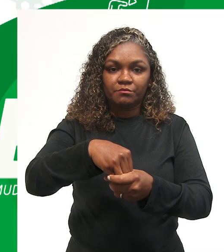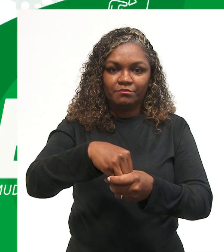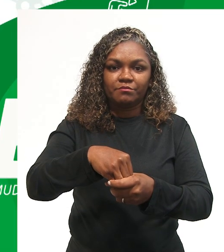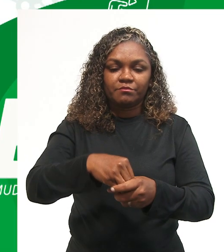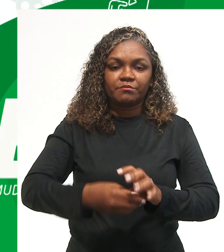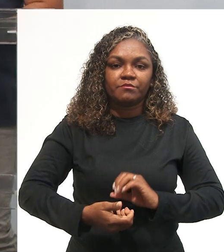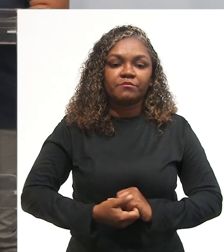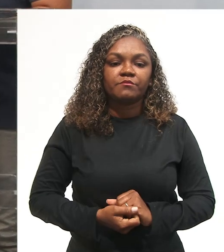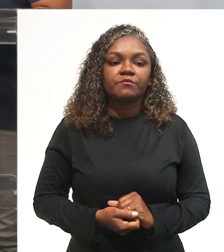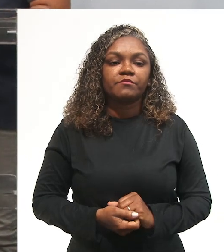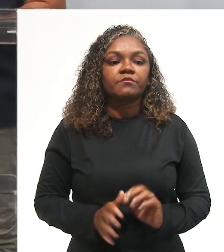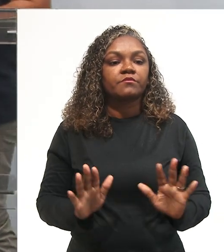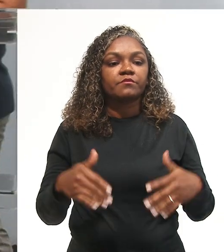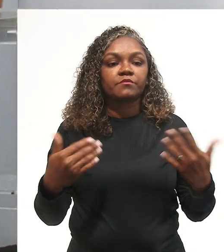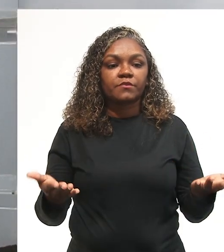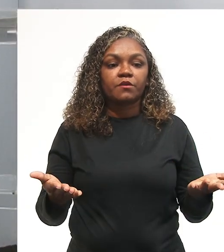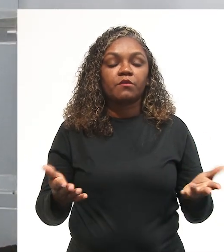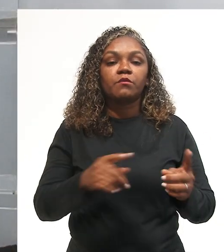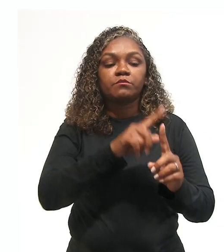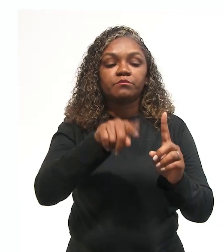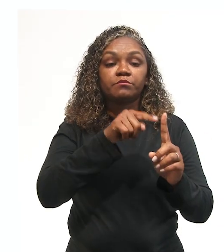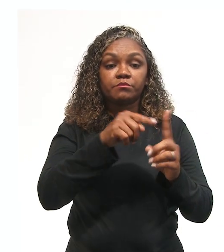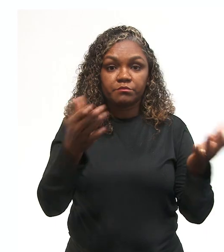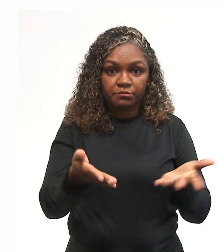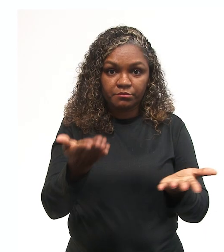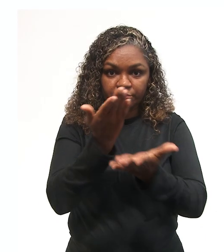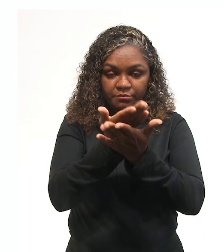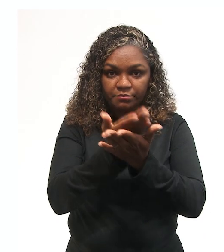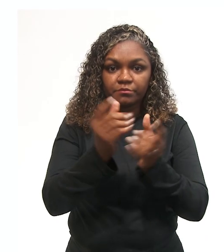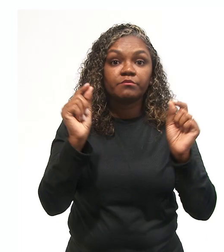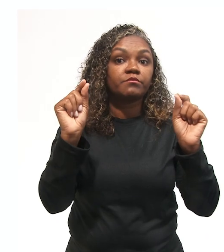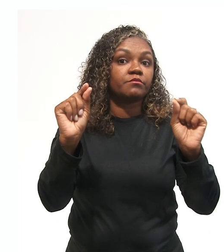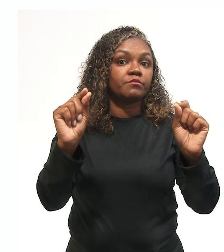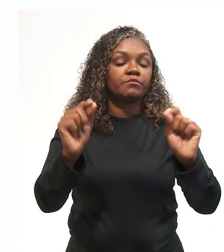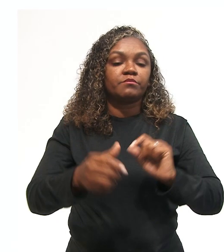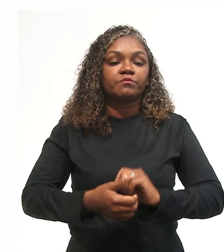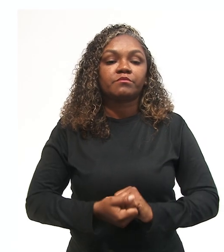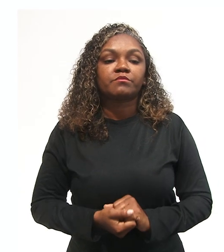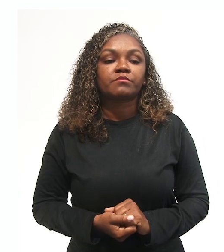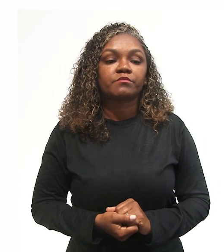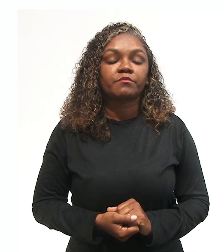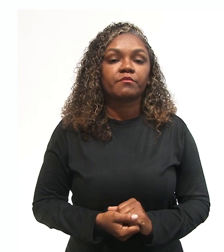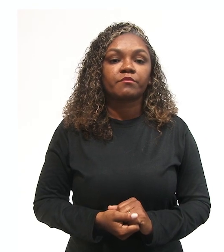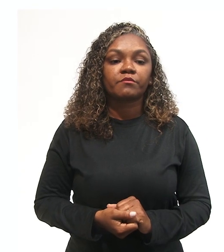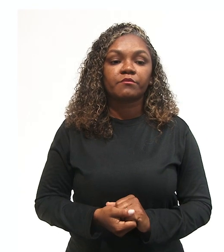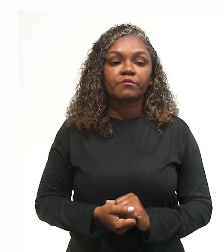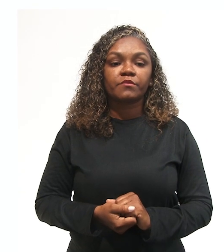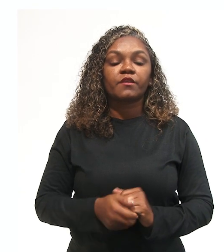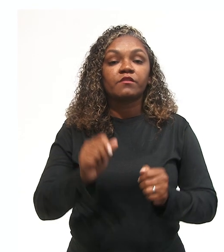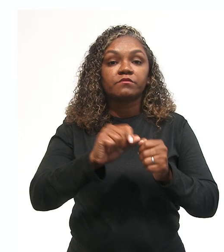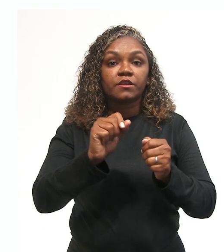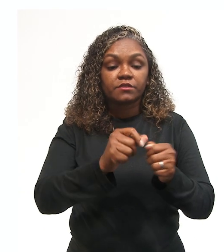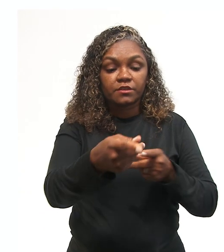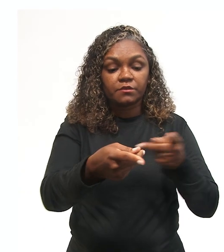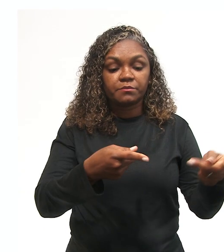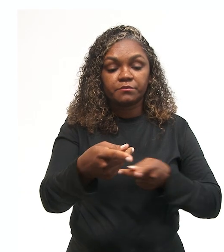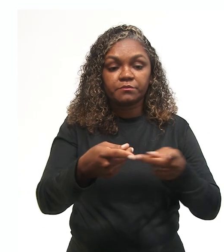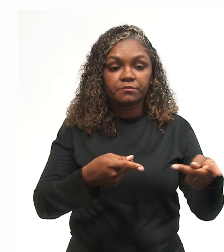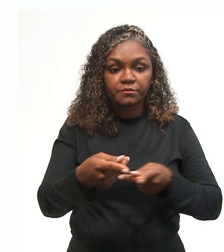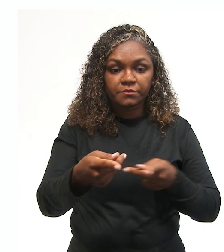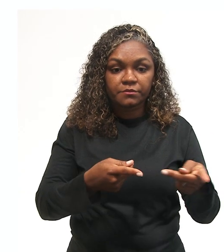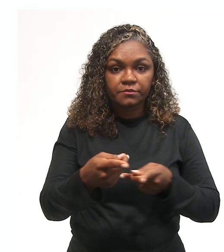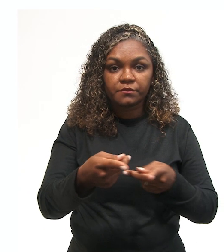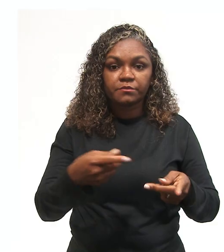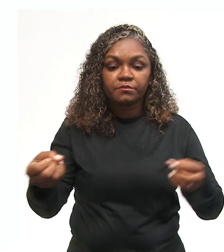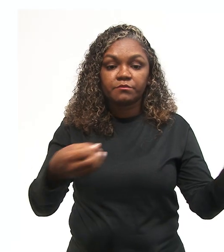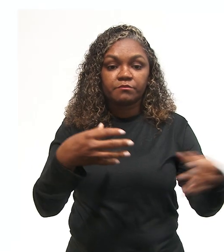pesquisa, né? Então, o objetivo da nossa aula está para elaborar projetos de pesquisa e